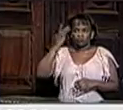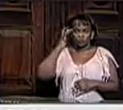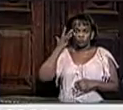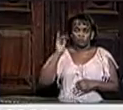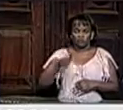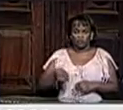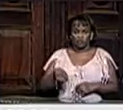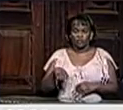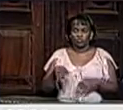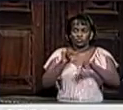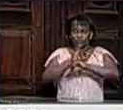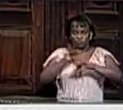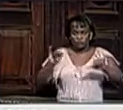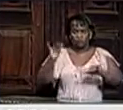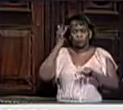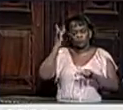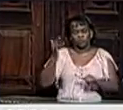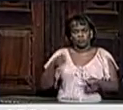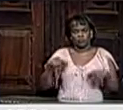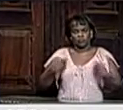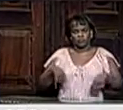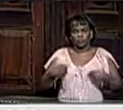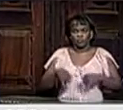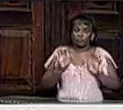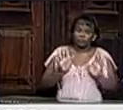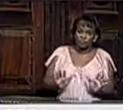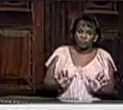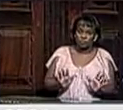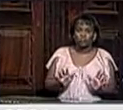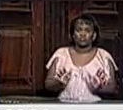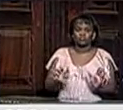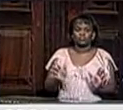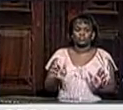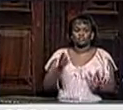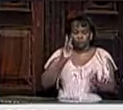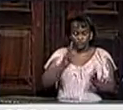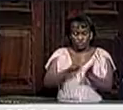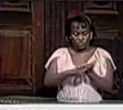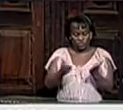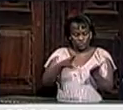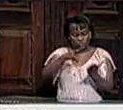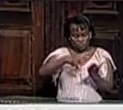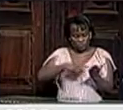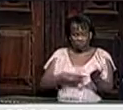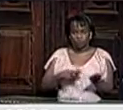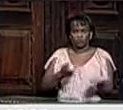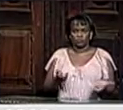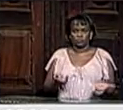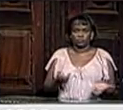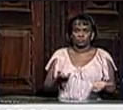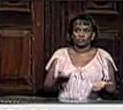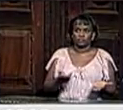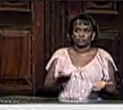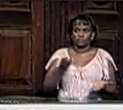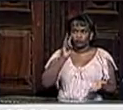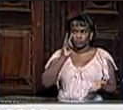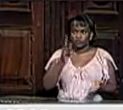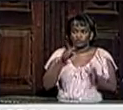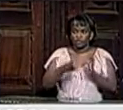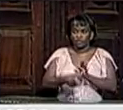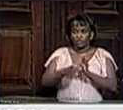que seria a mensagem de amanhã. Mas, lendo nos jornais, se